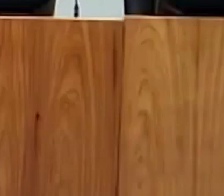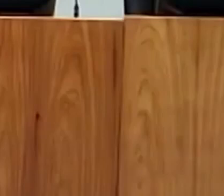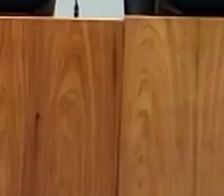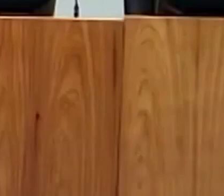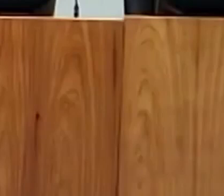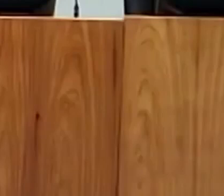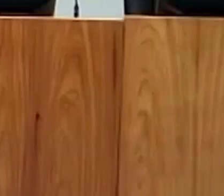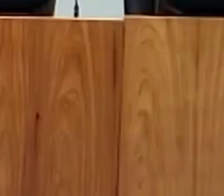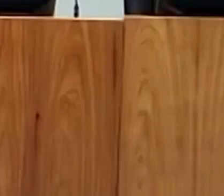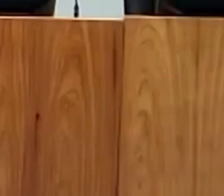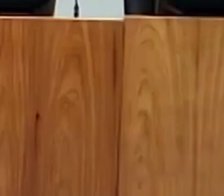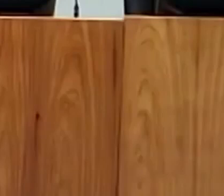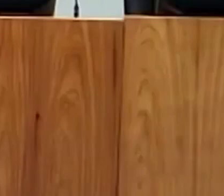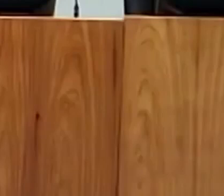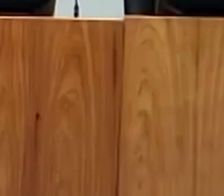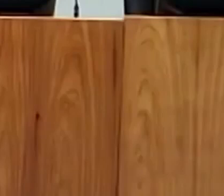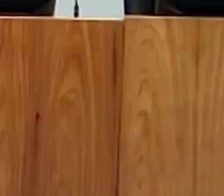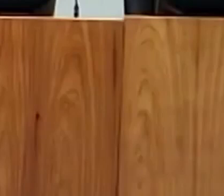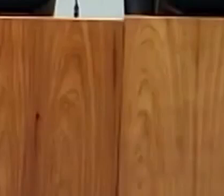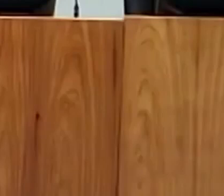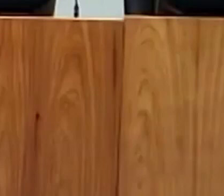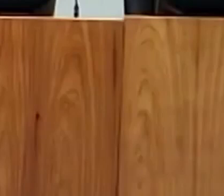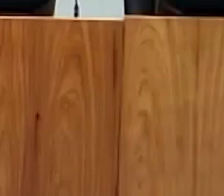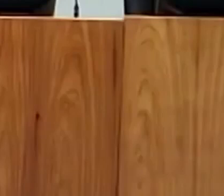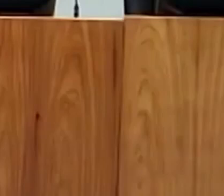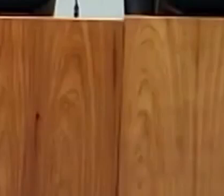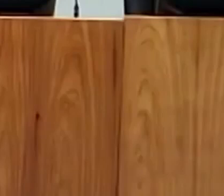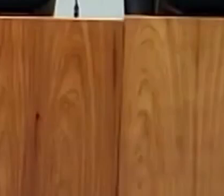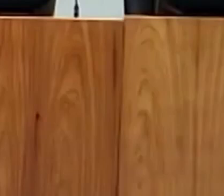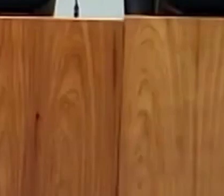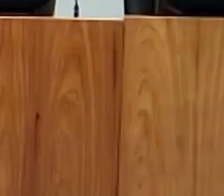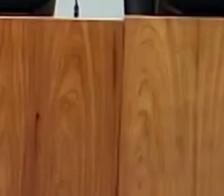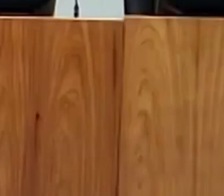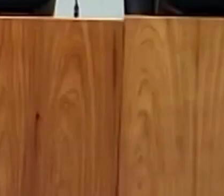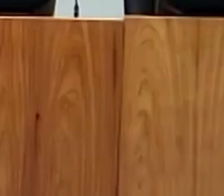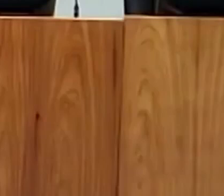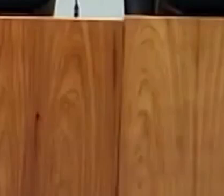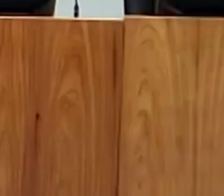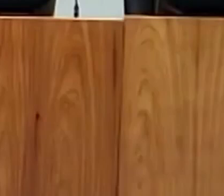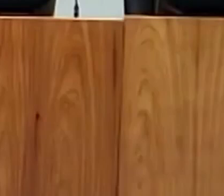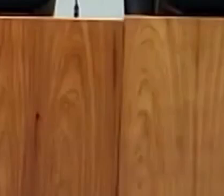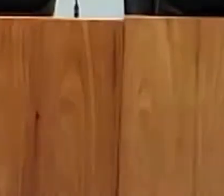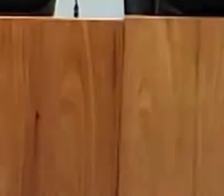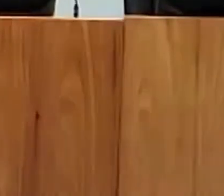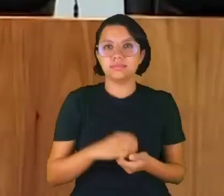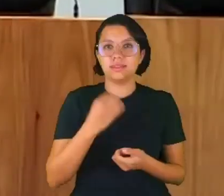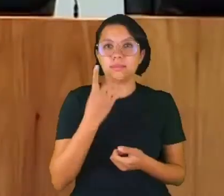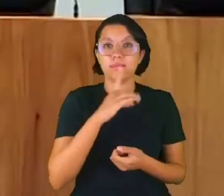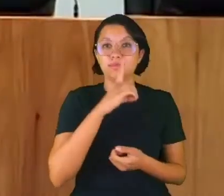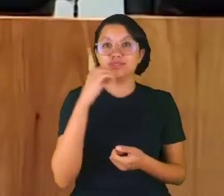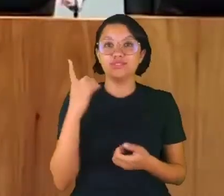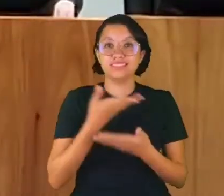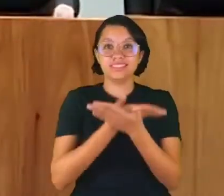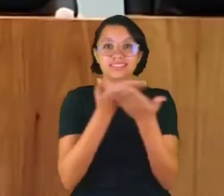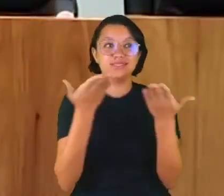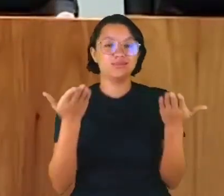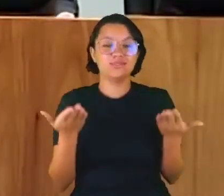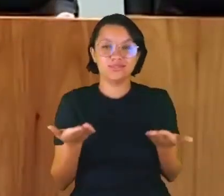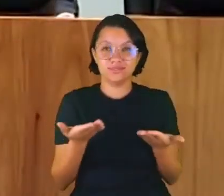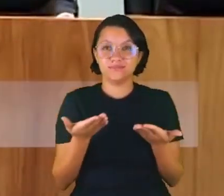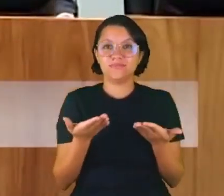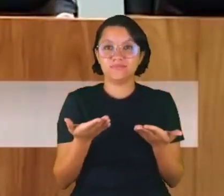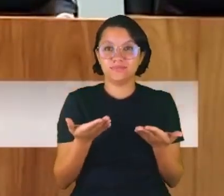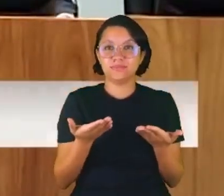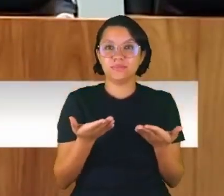desembargadora federal, presidente do TRF3. No canto inferior direito, há um intérprete de Libras. Bom dia a todos e